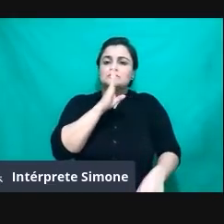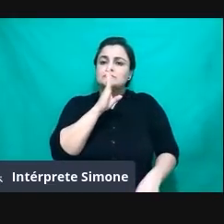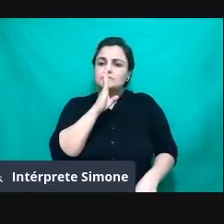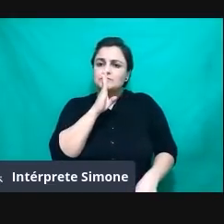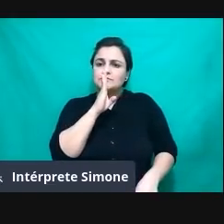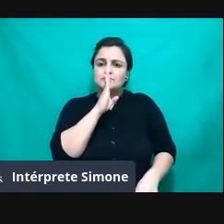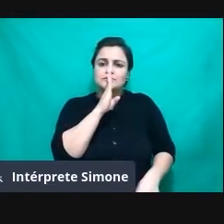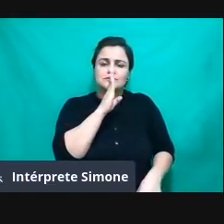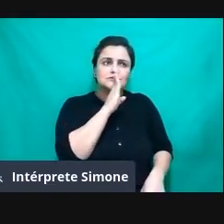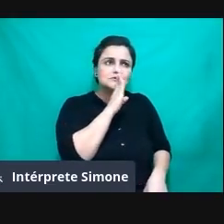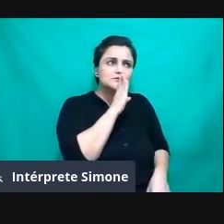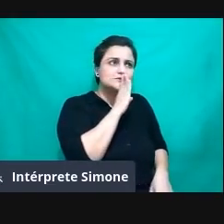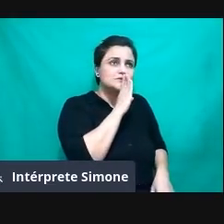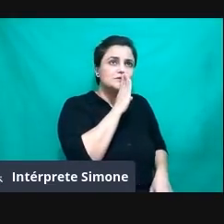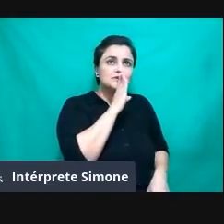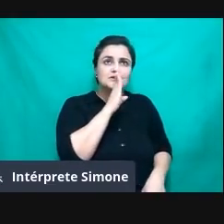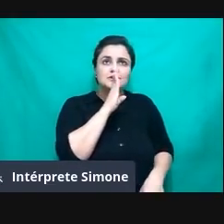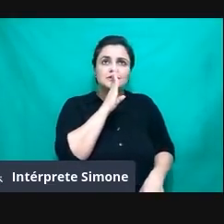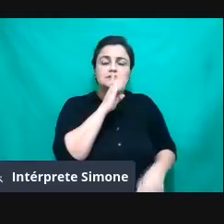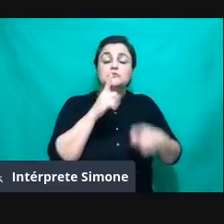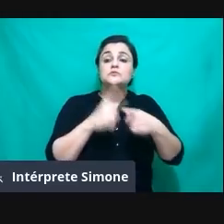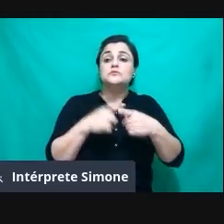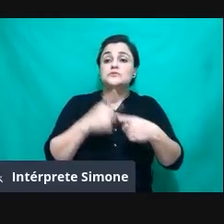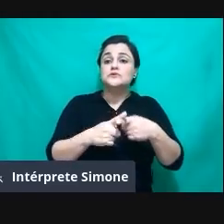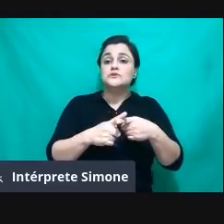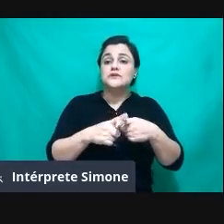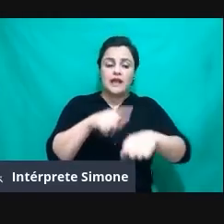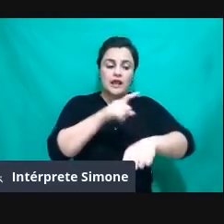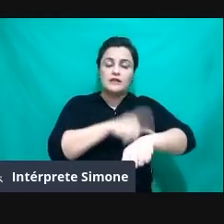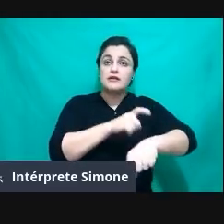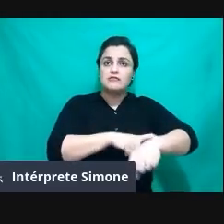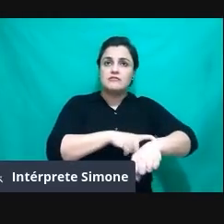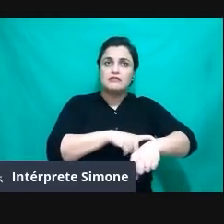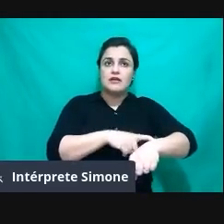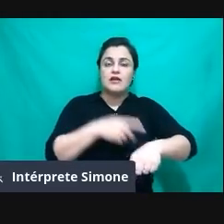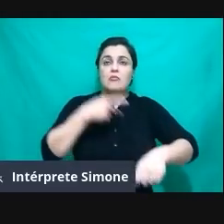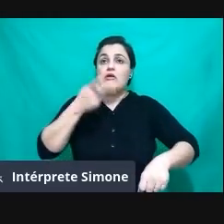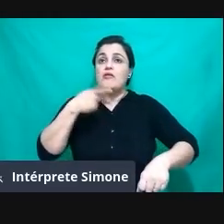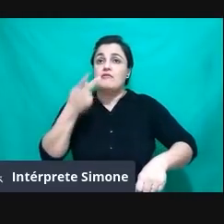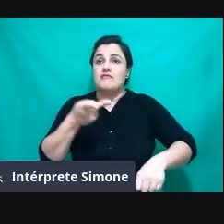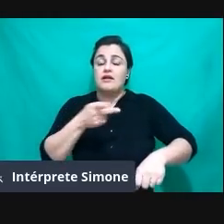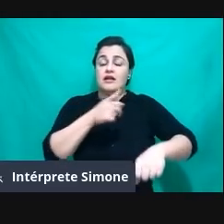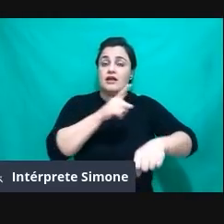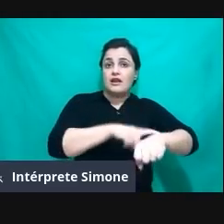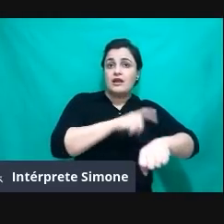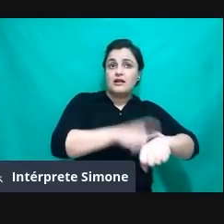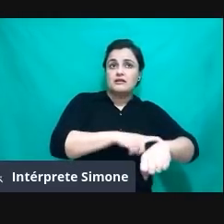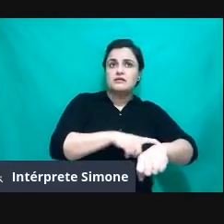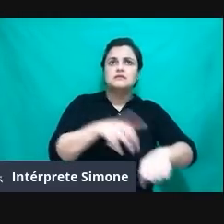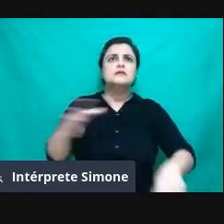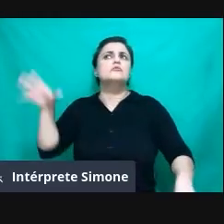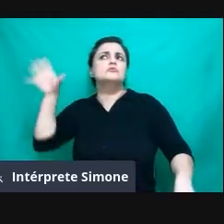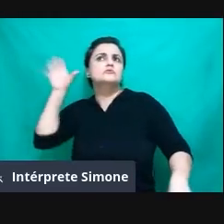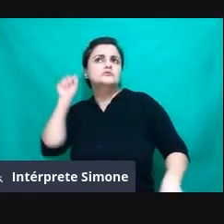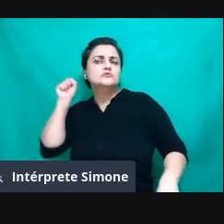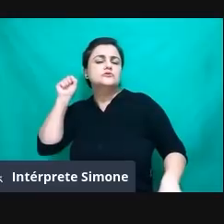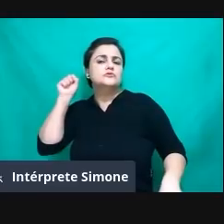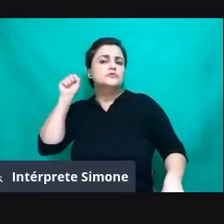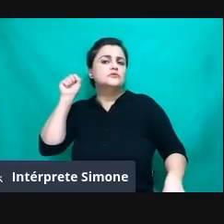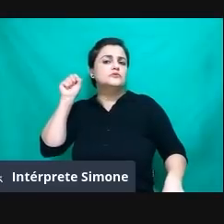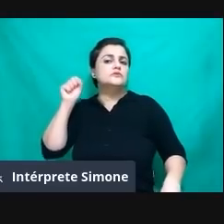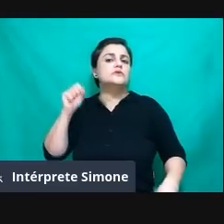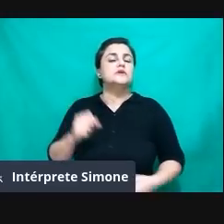de fala quando eu falo, os alunos, eles precisam estar em silêncio para que eles possam